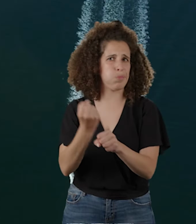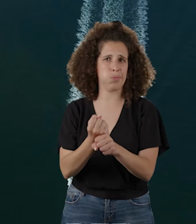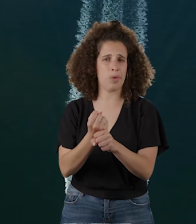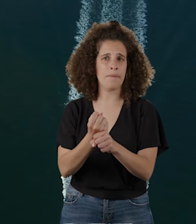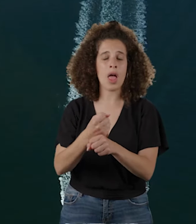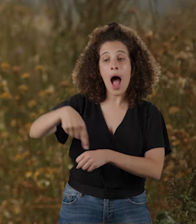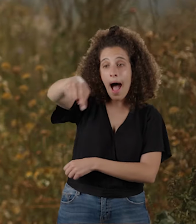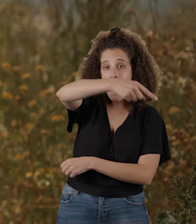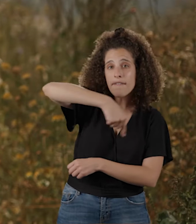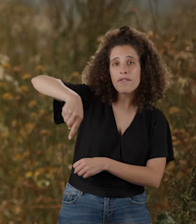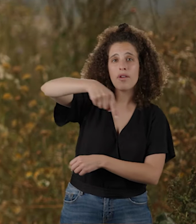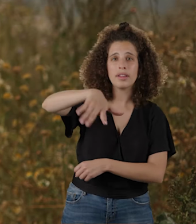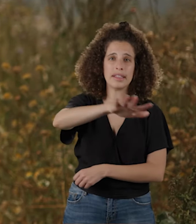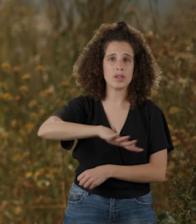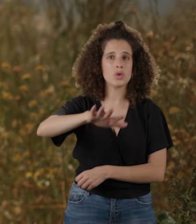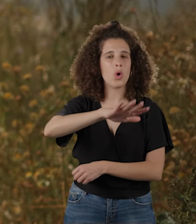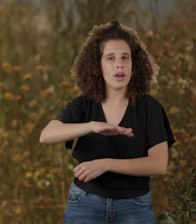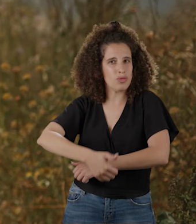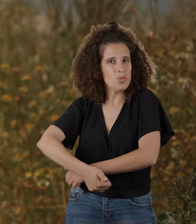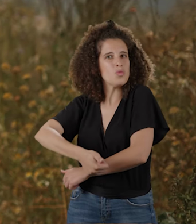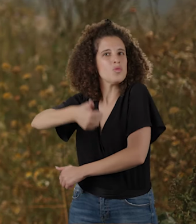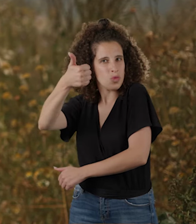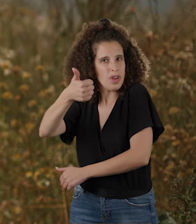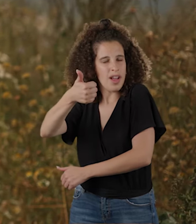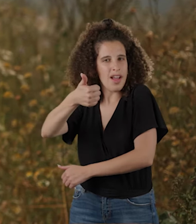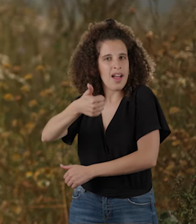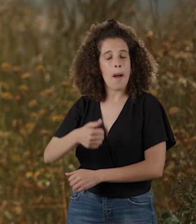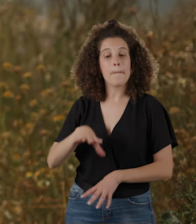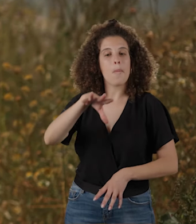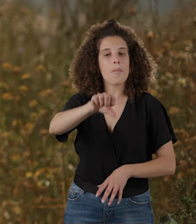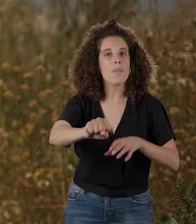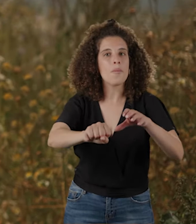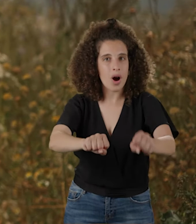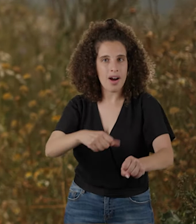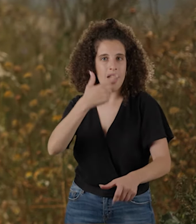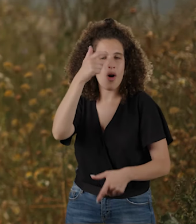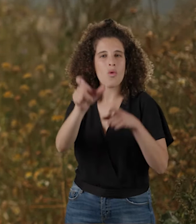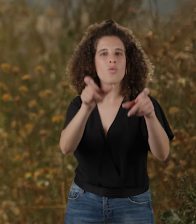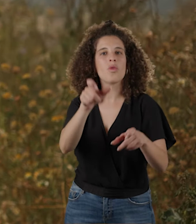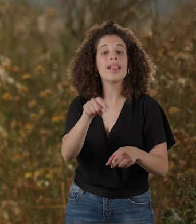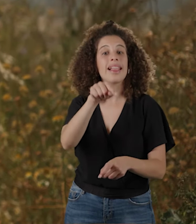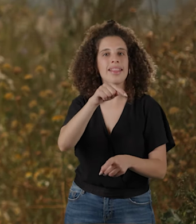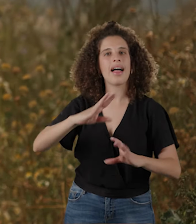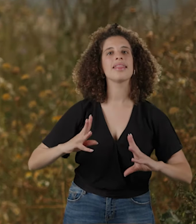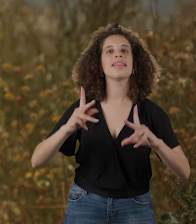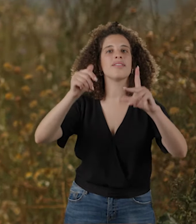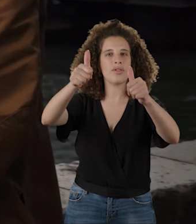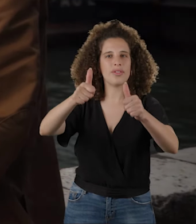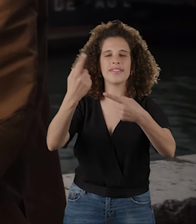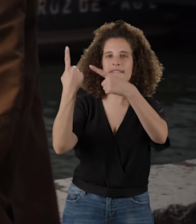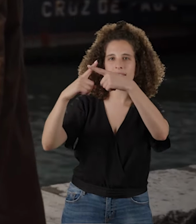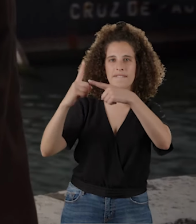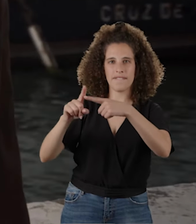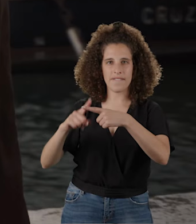em redor, nas zonas mais propícias, mais apetecíveis para a ocupação humana, se desenvolveram então